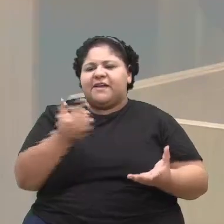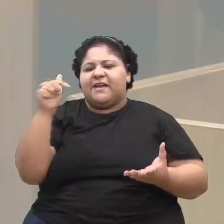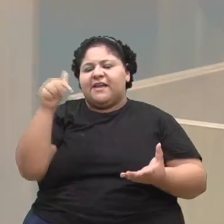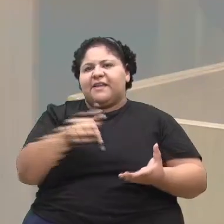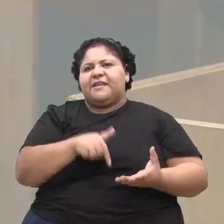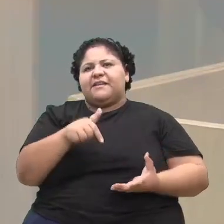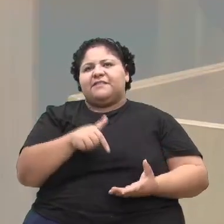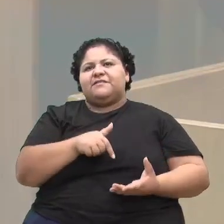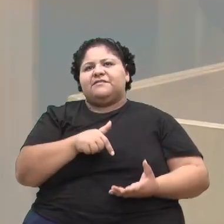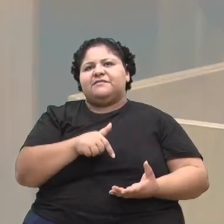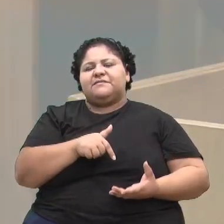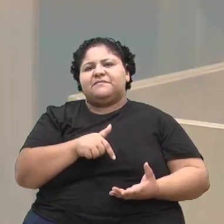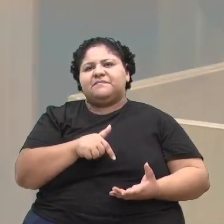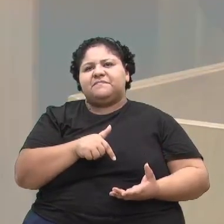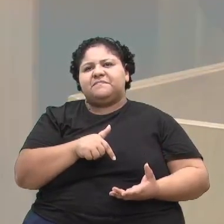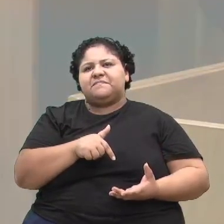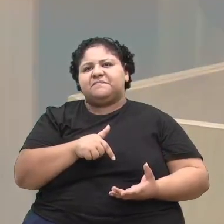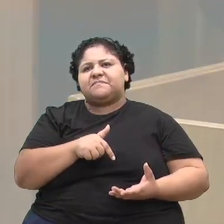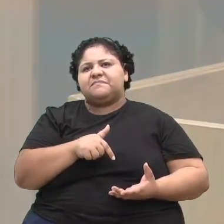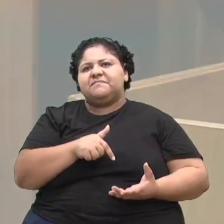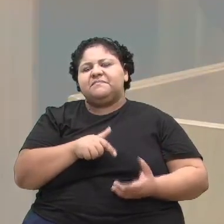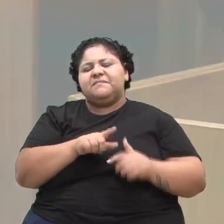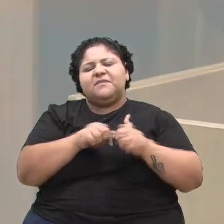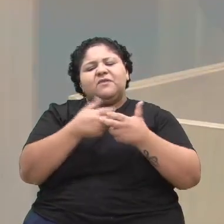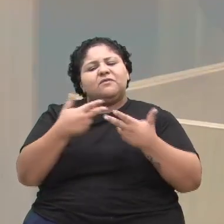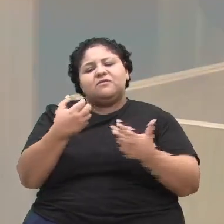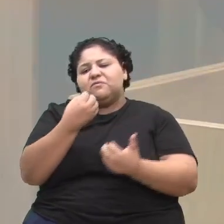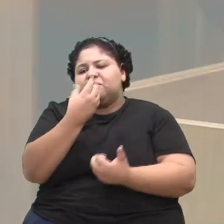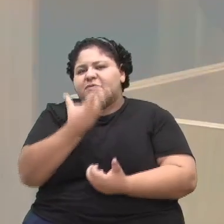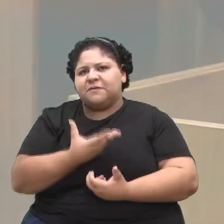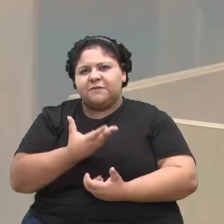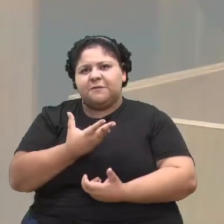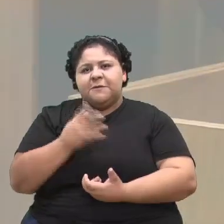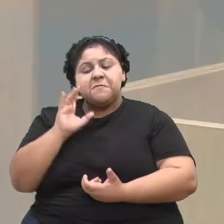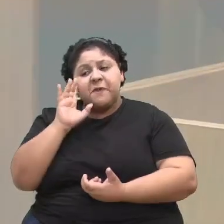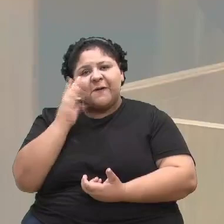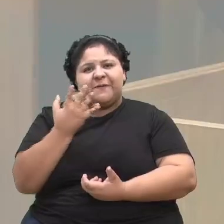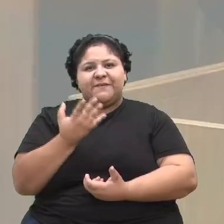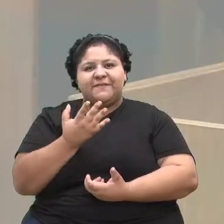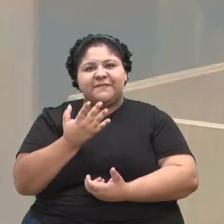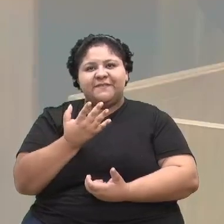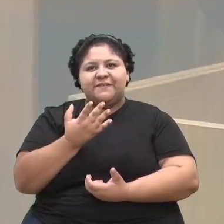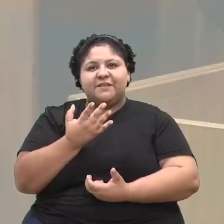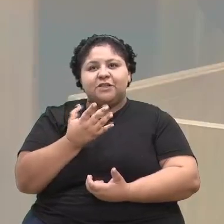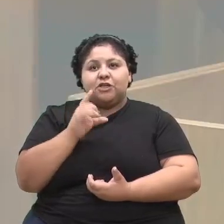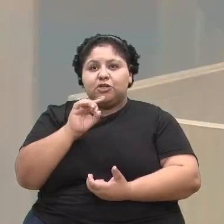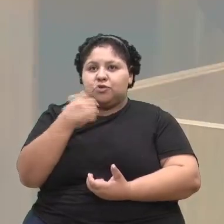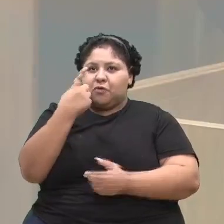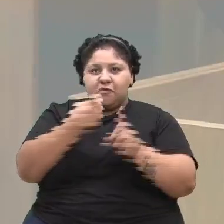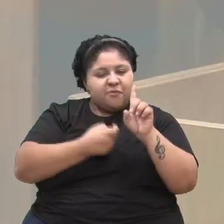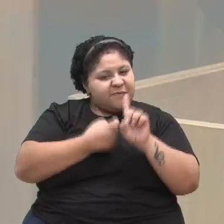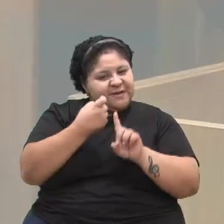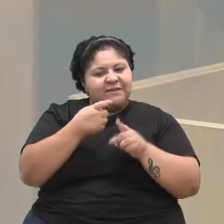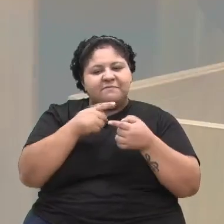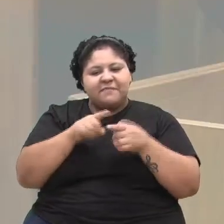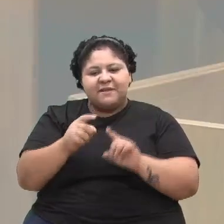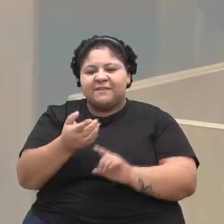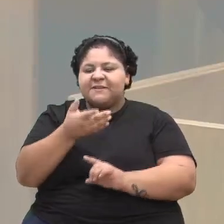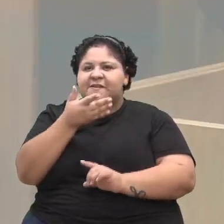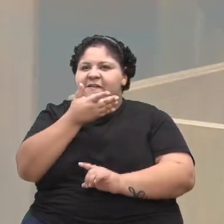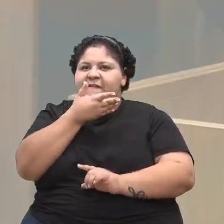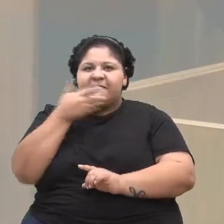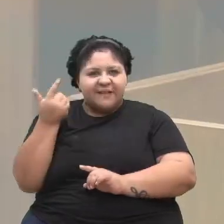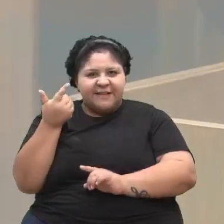foi uma coisa muito boa que me aconteceu. Foi só um mês, mas valeu. Eu